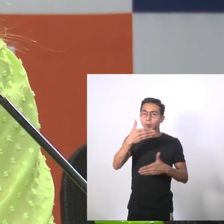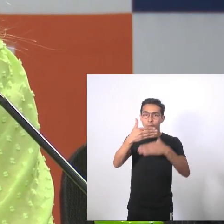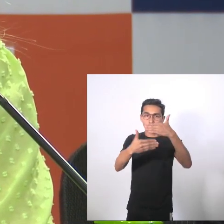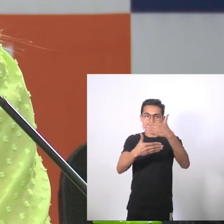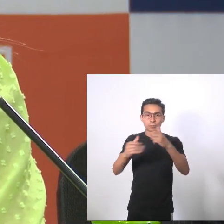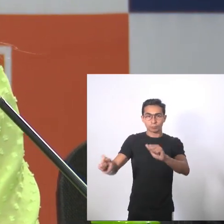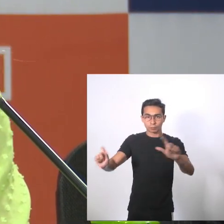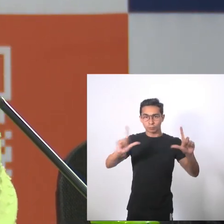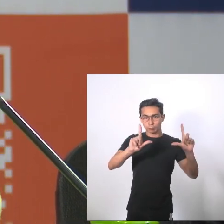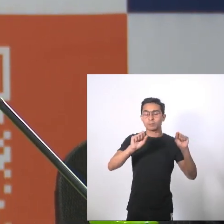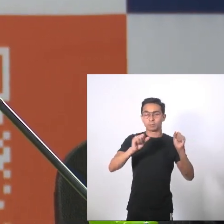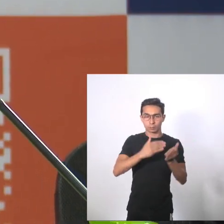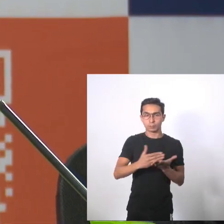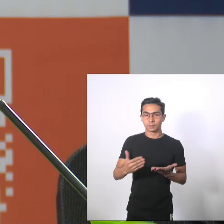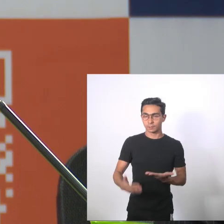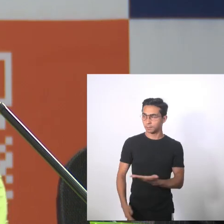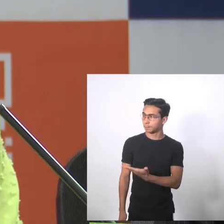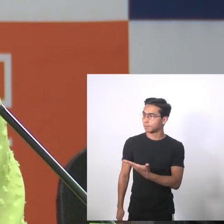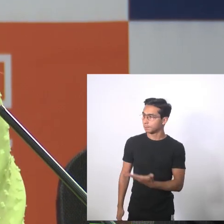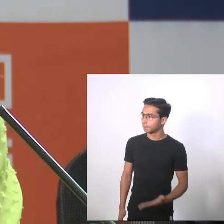apresentação.